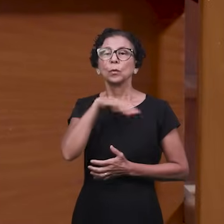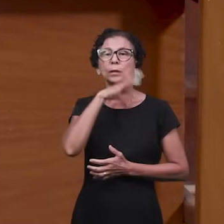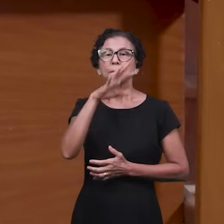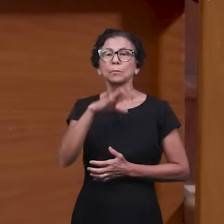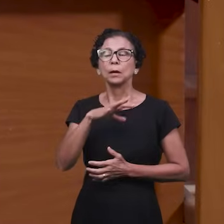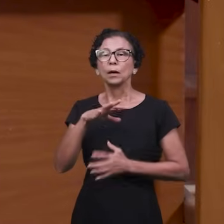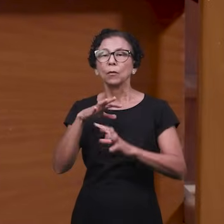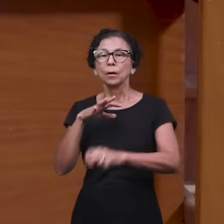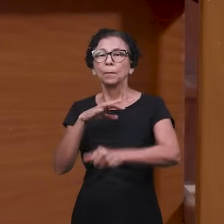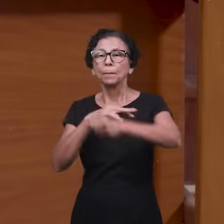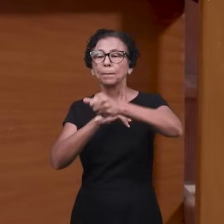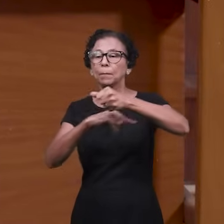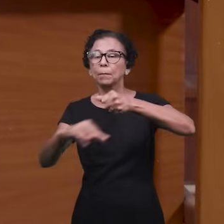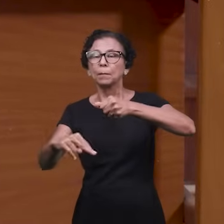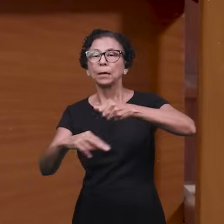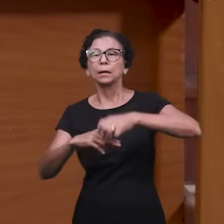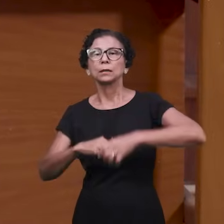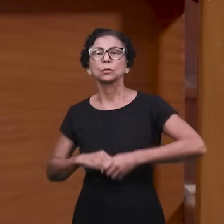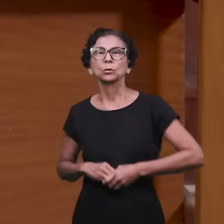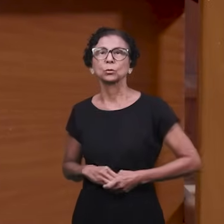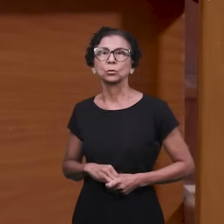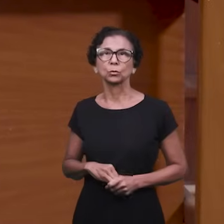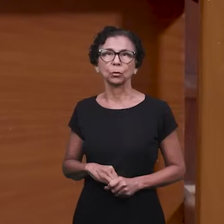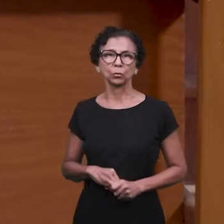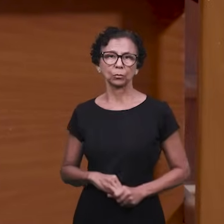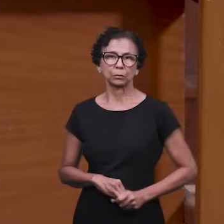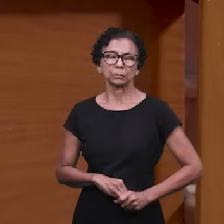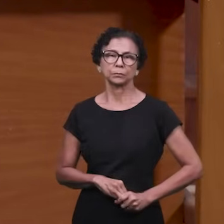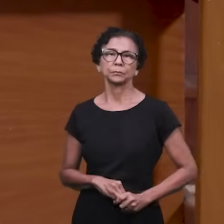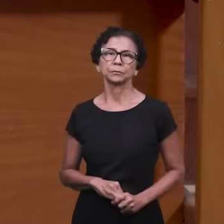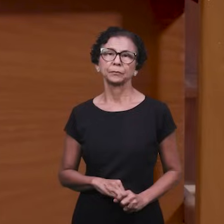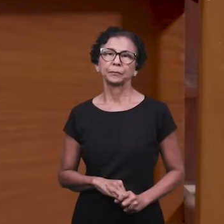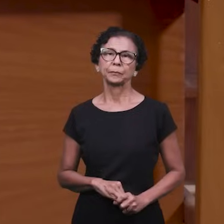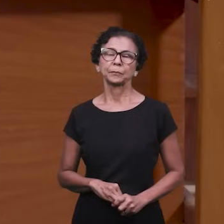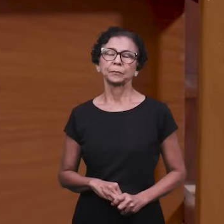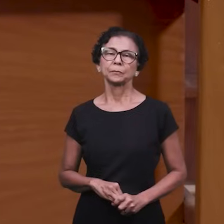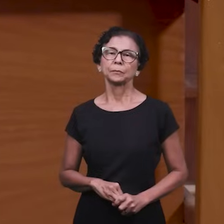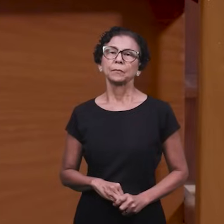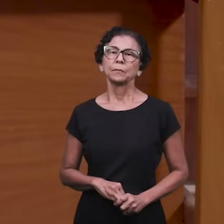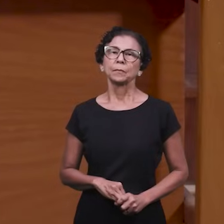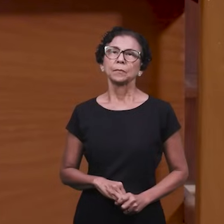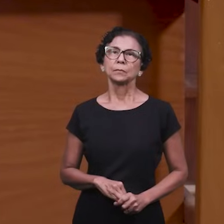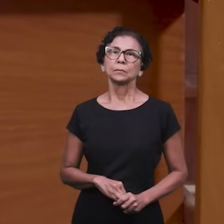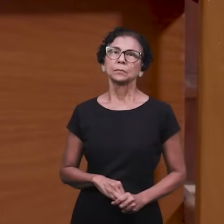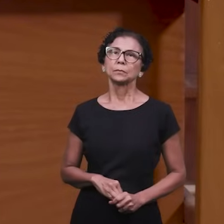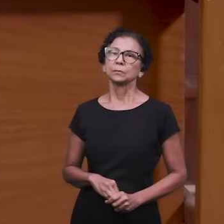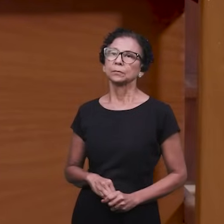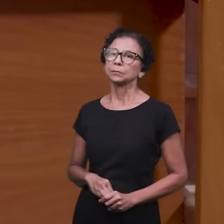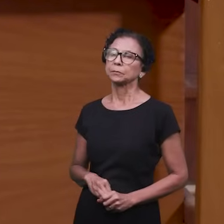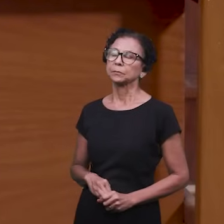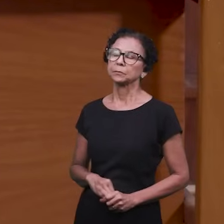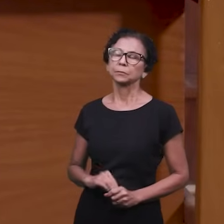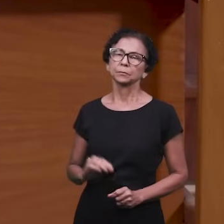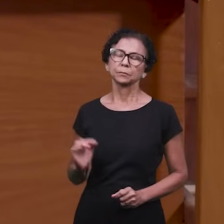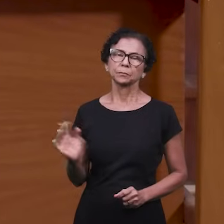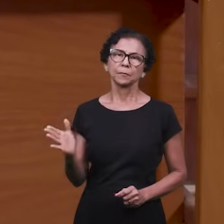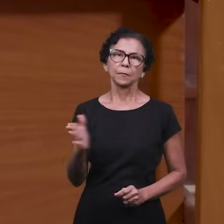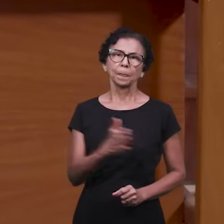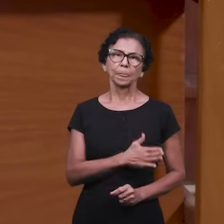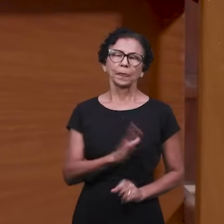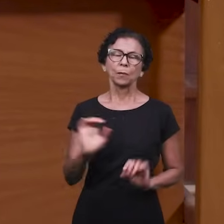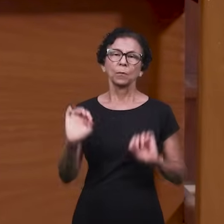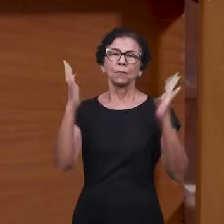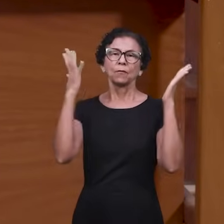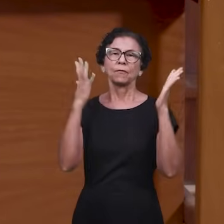história, por isso chama a festa da dedicação, né? Que tem até na Bíblia que Jesus estava passeando no alpendre, porque o